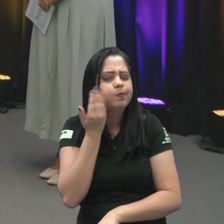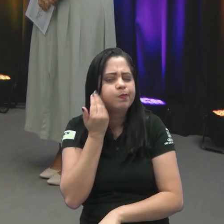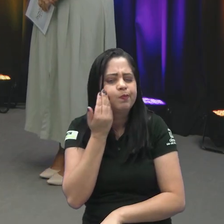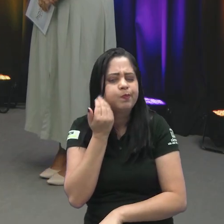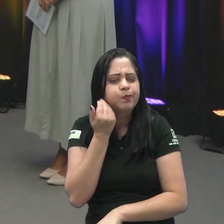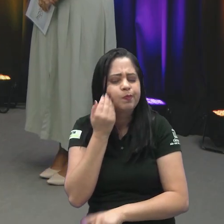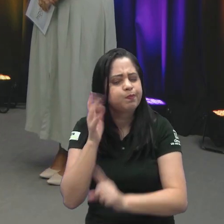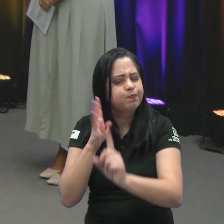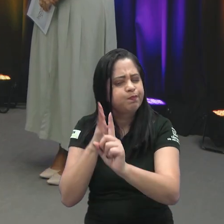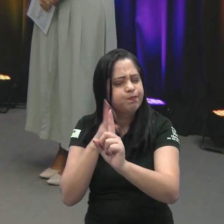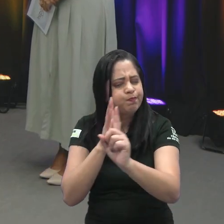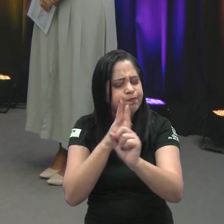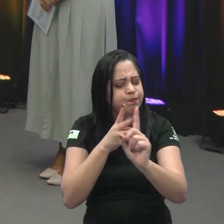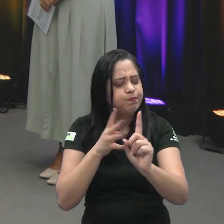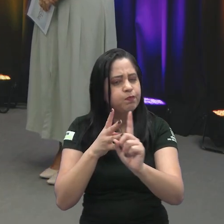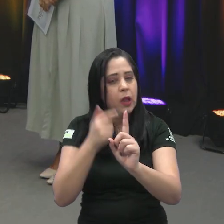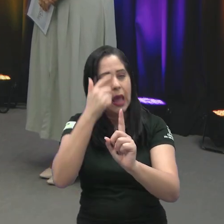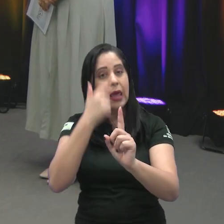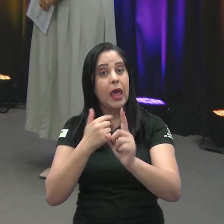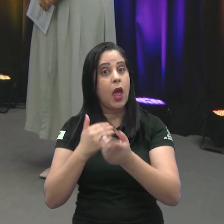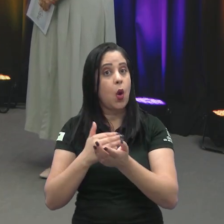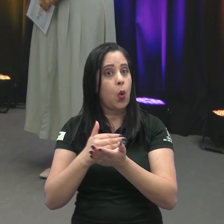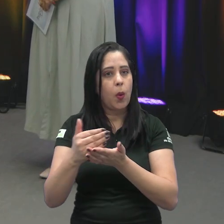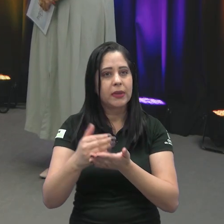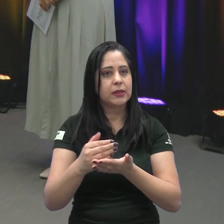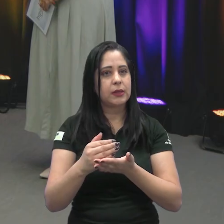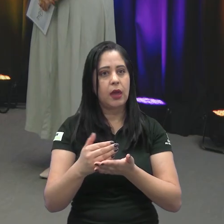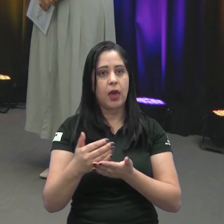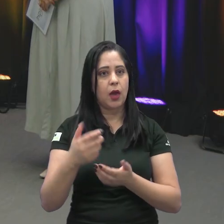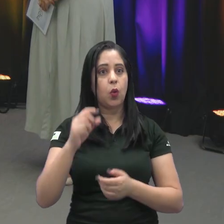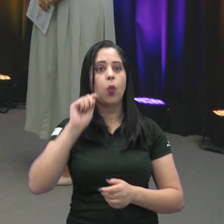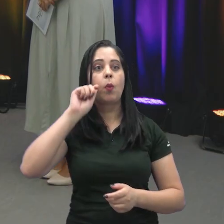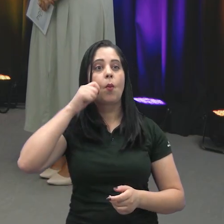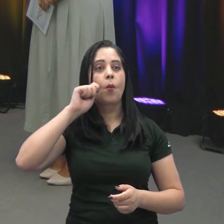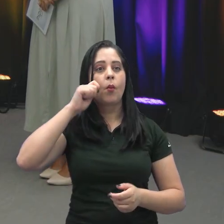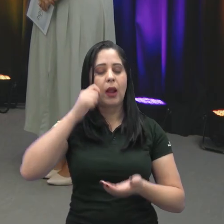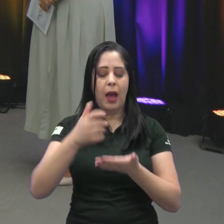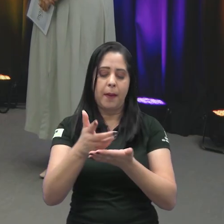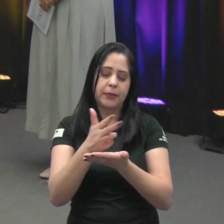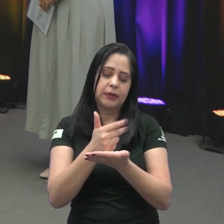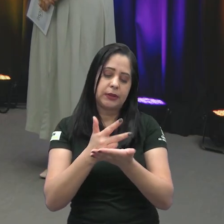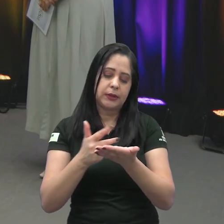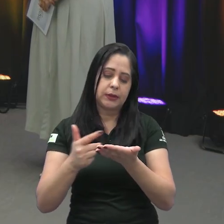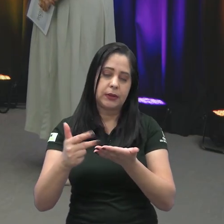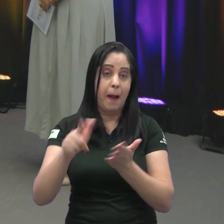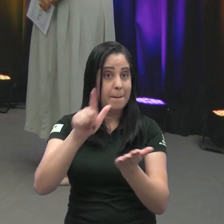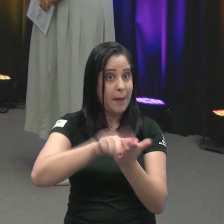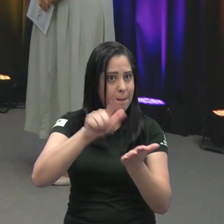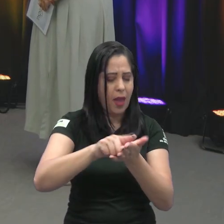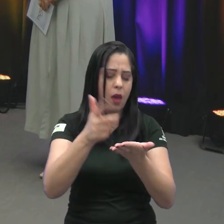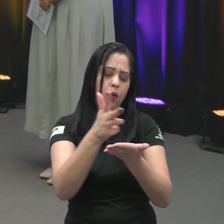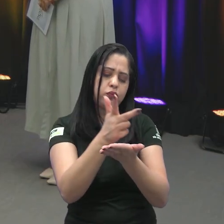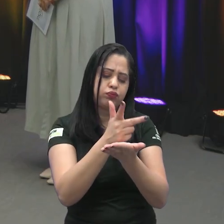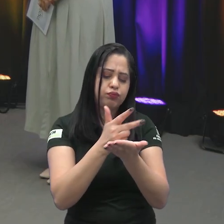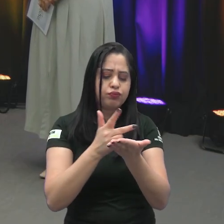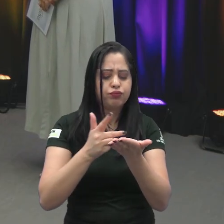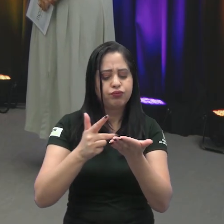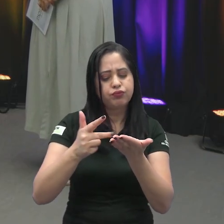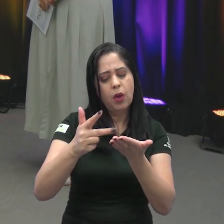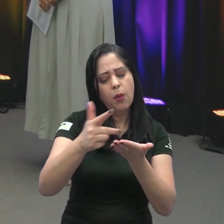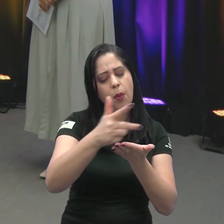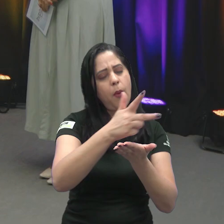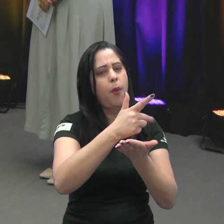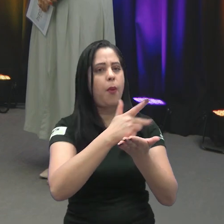E ali, sim, eu comecei a fazer tudo à mão, a trabalhar com papéis especiais,